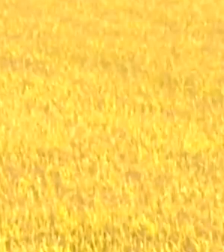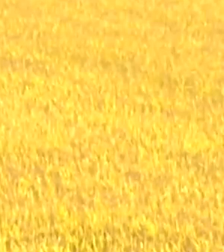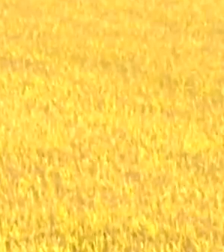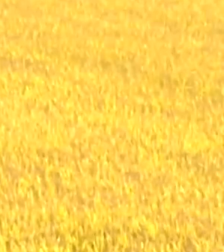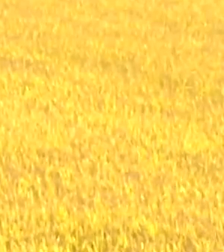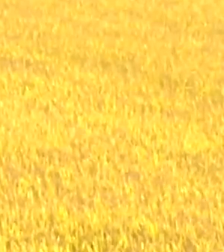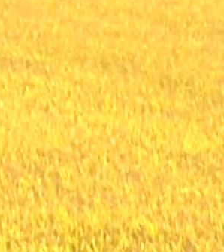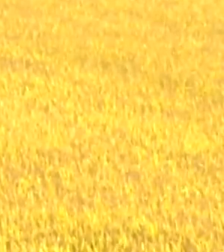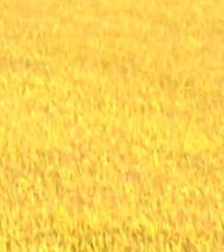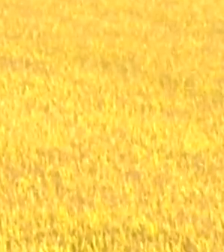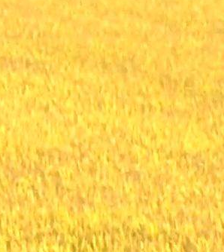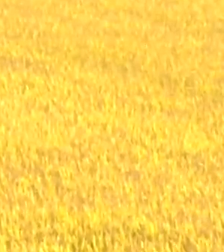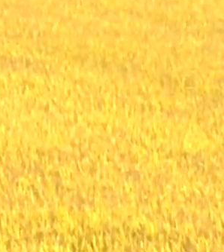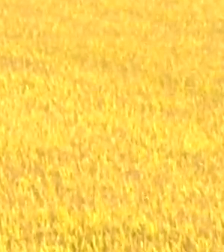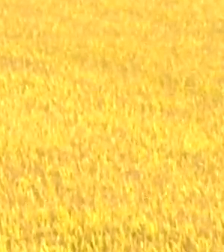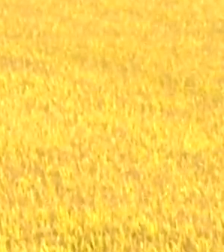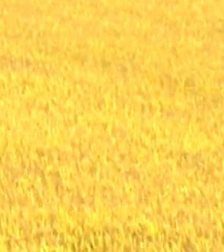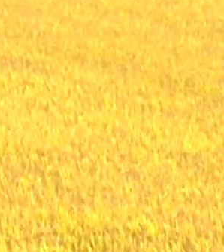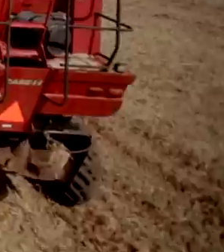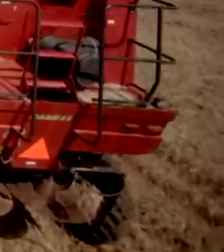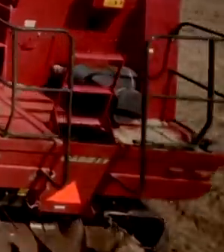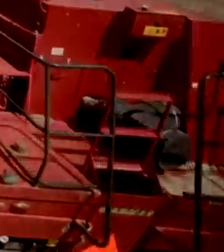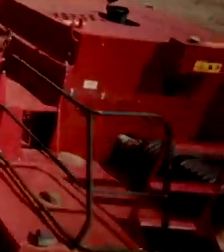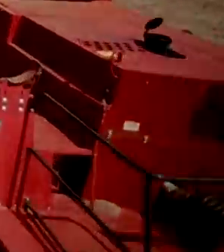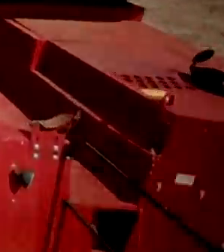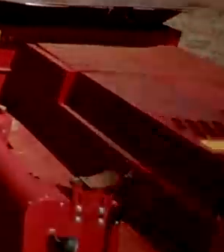Tchau, tchau.